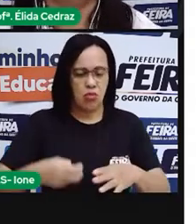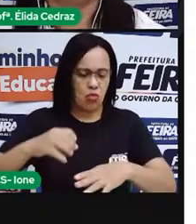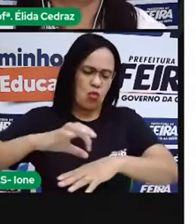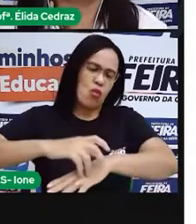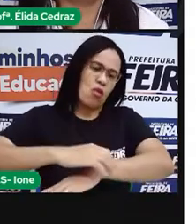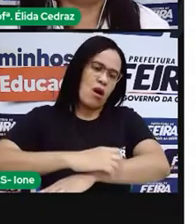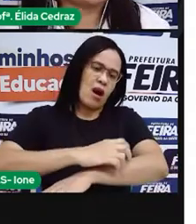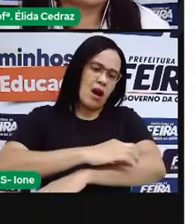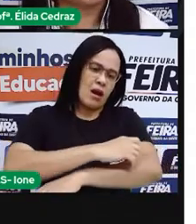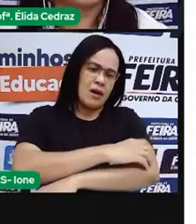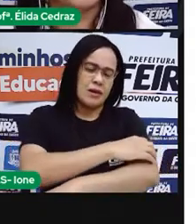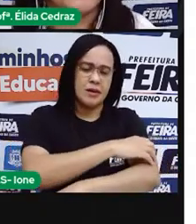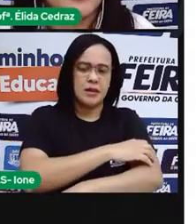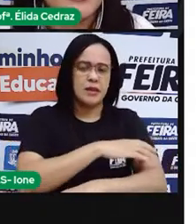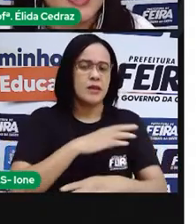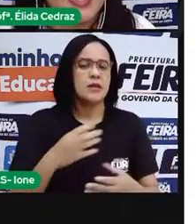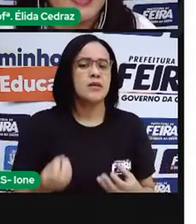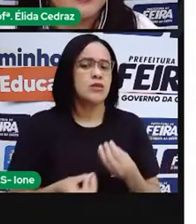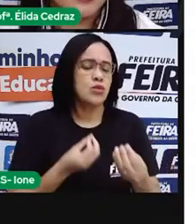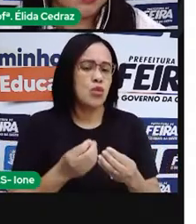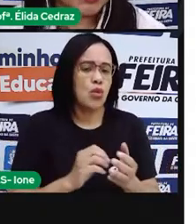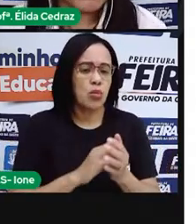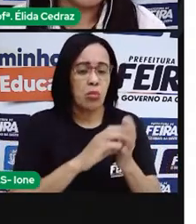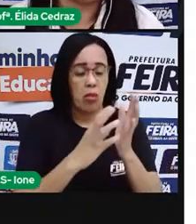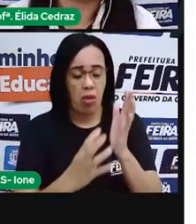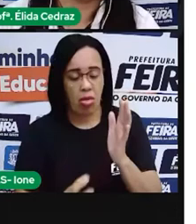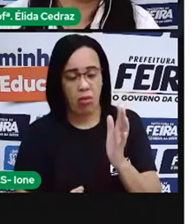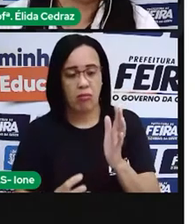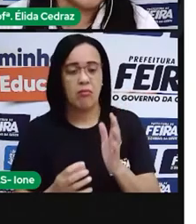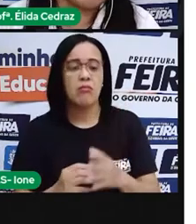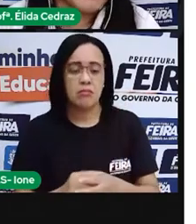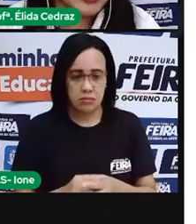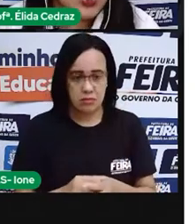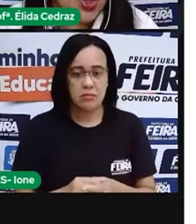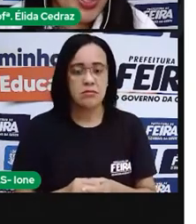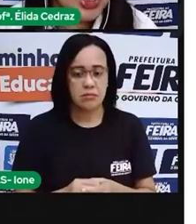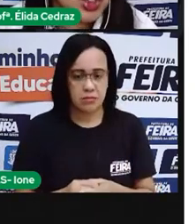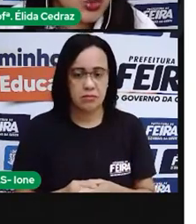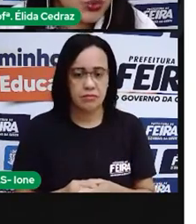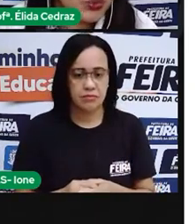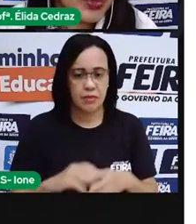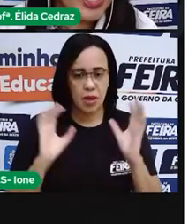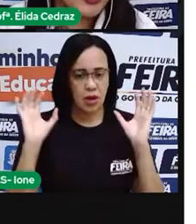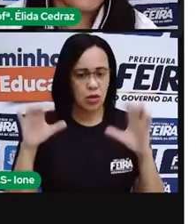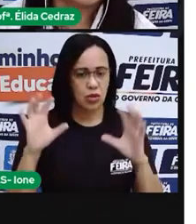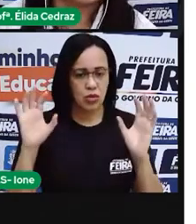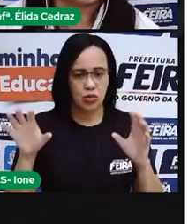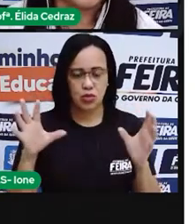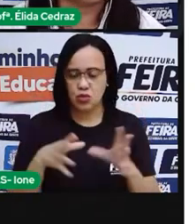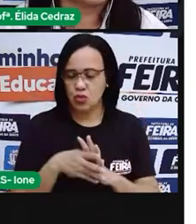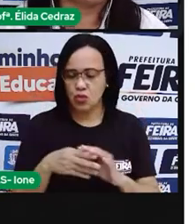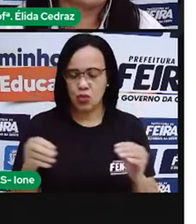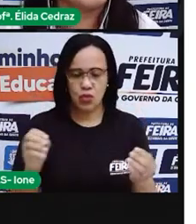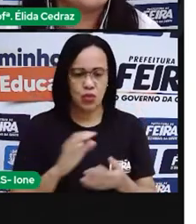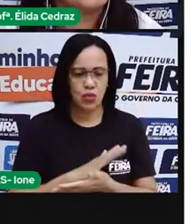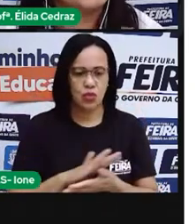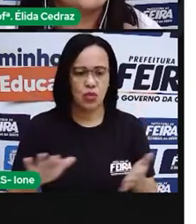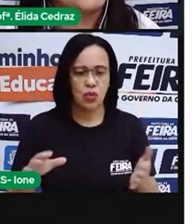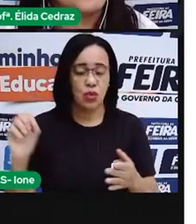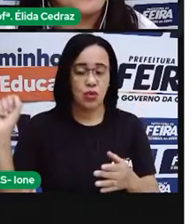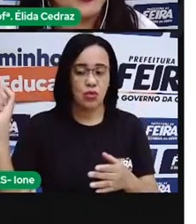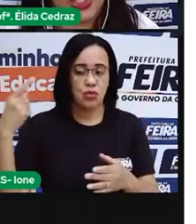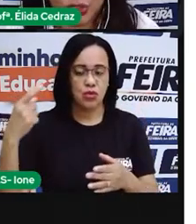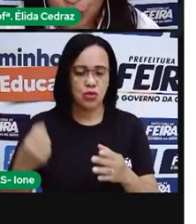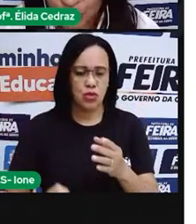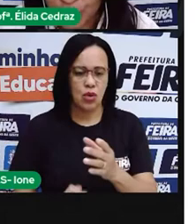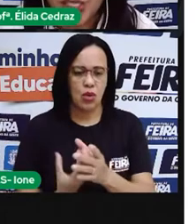Derrubou. Isso mesmo. Dois R's. Já passou a chuva, o sol já vem